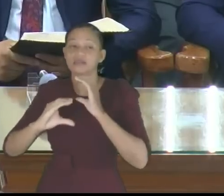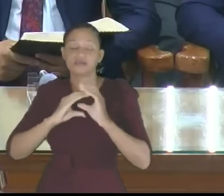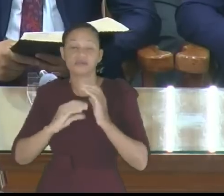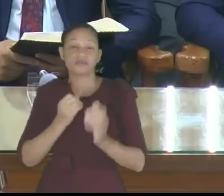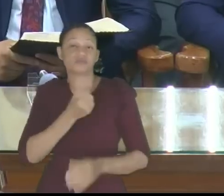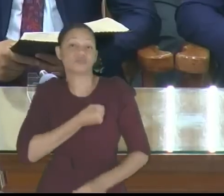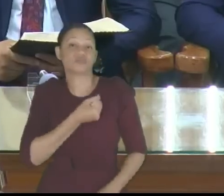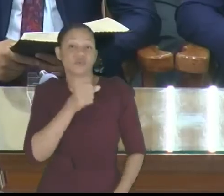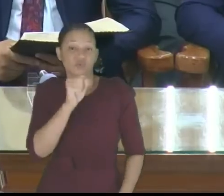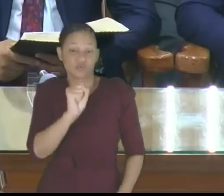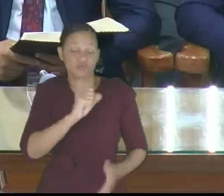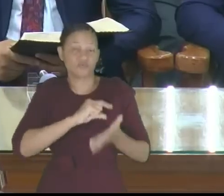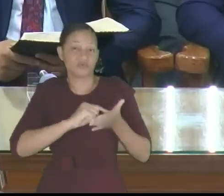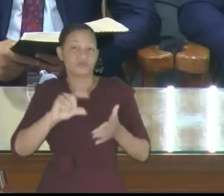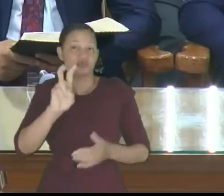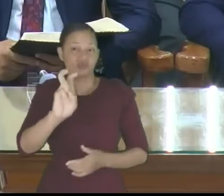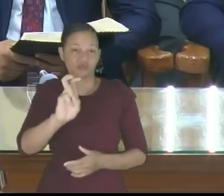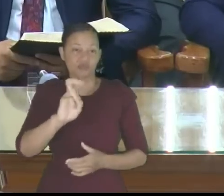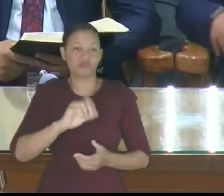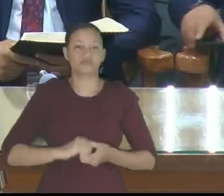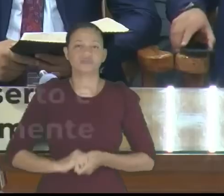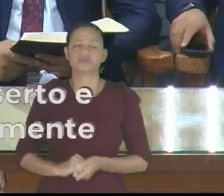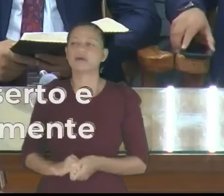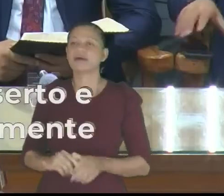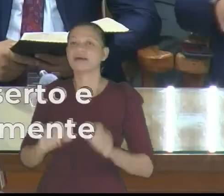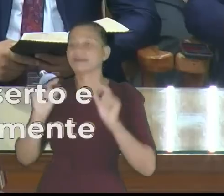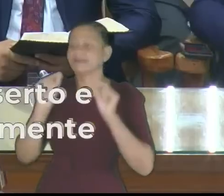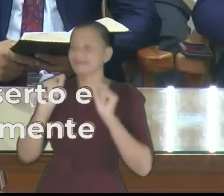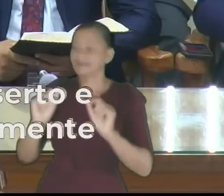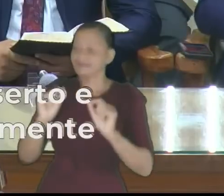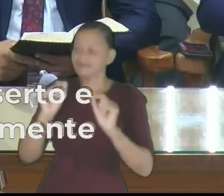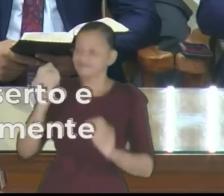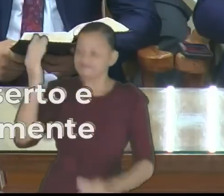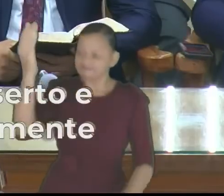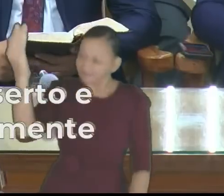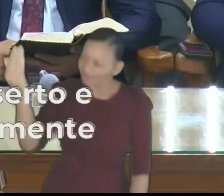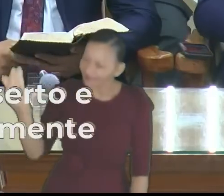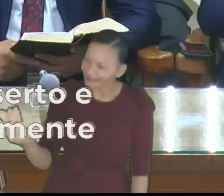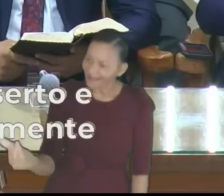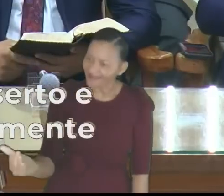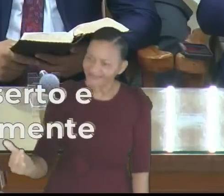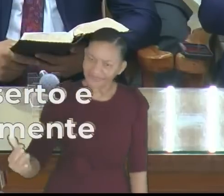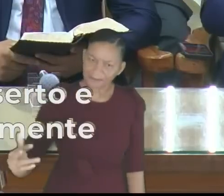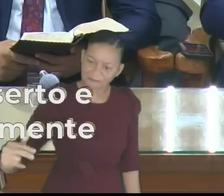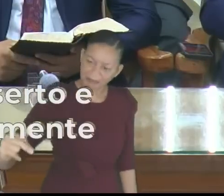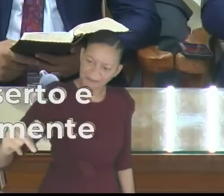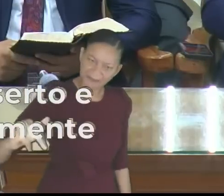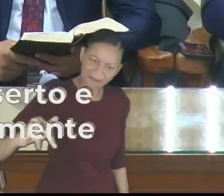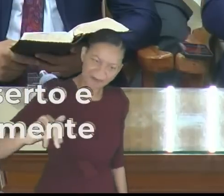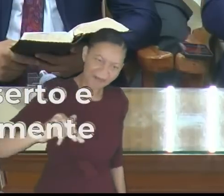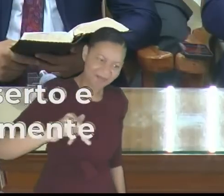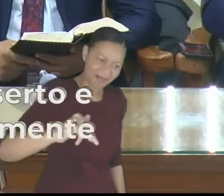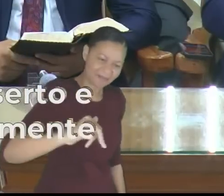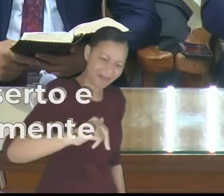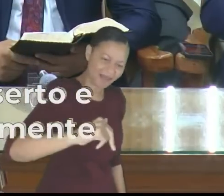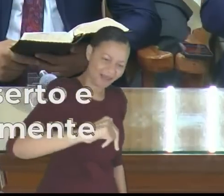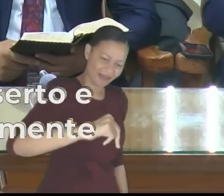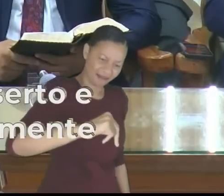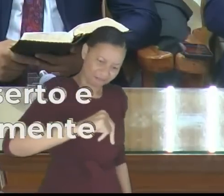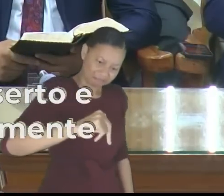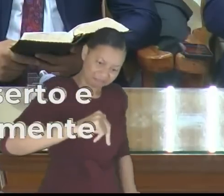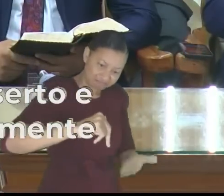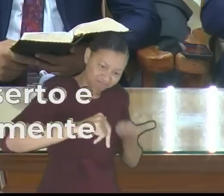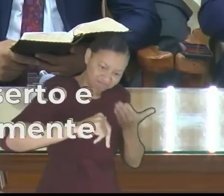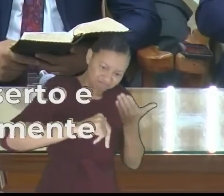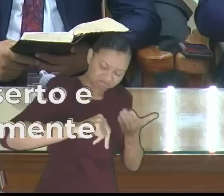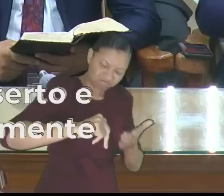8 e 5. Quem é esta que sobe do deserto e vem encostada